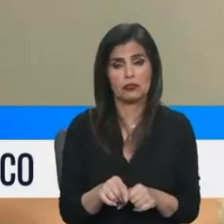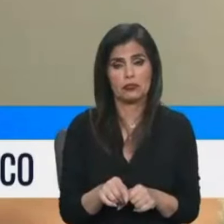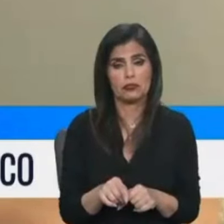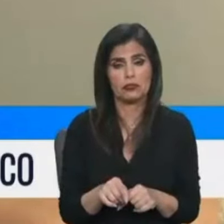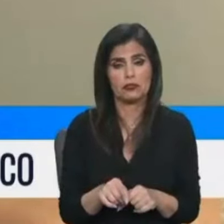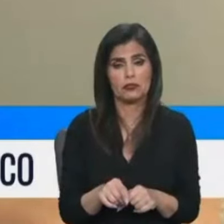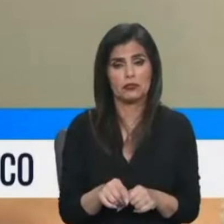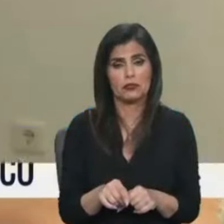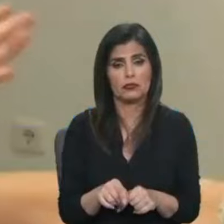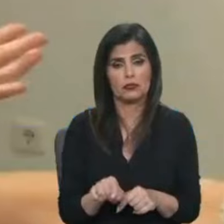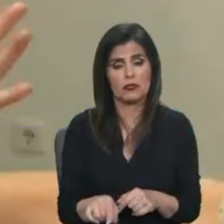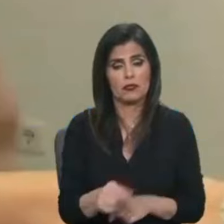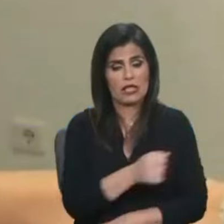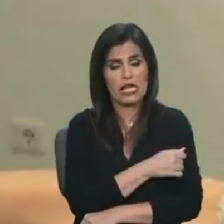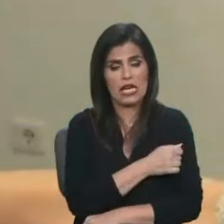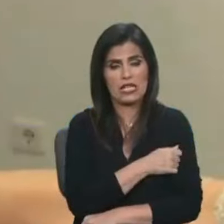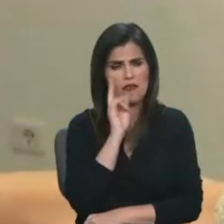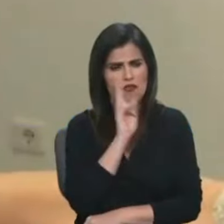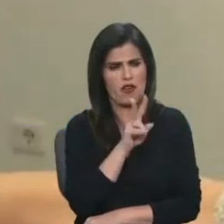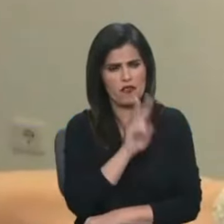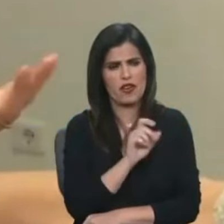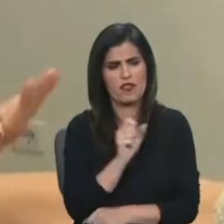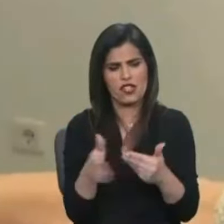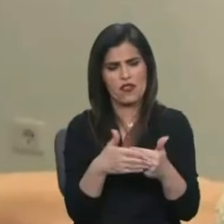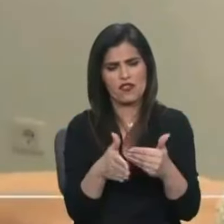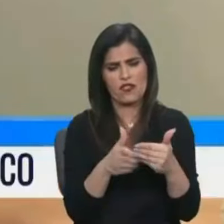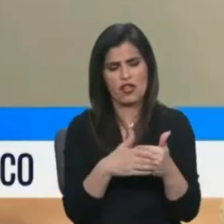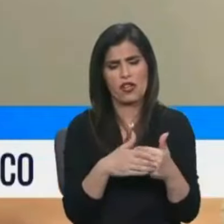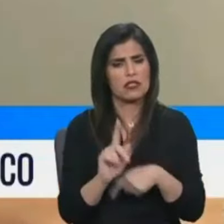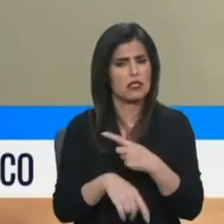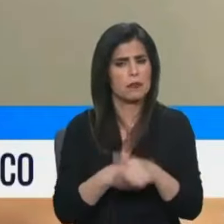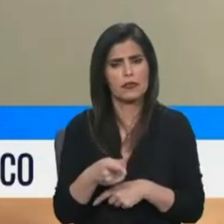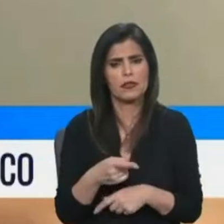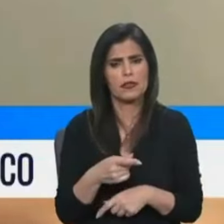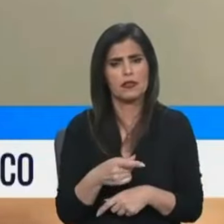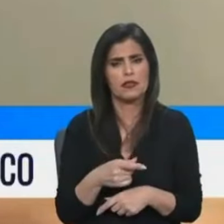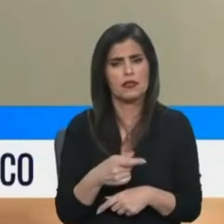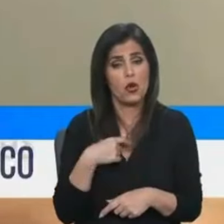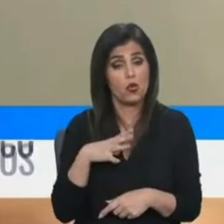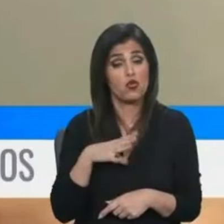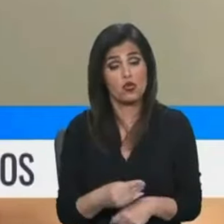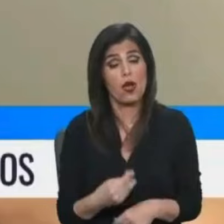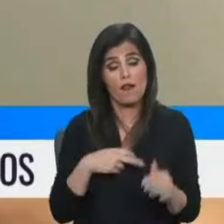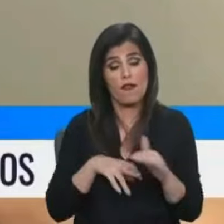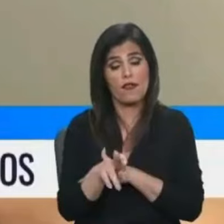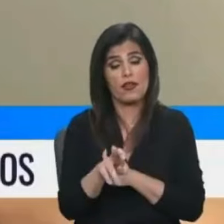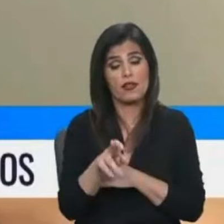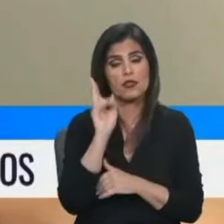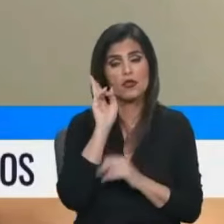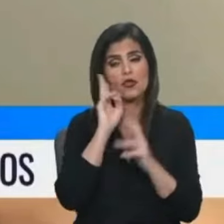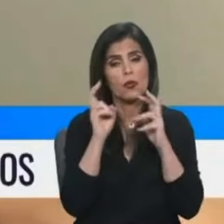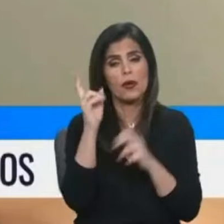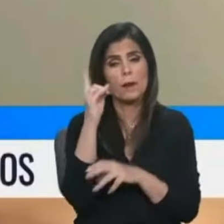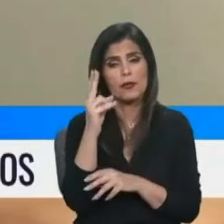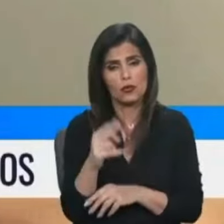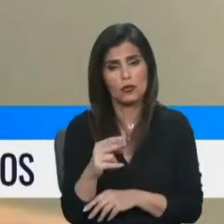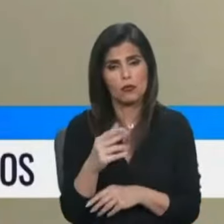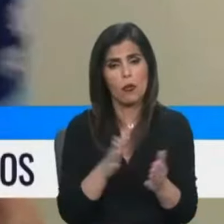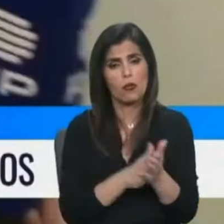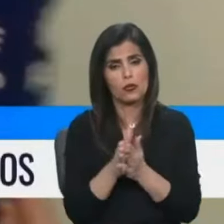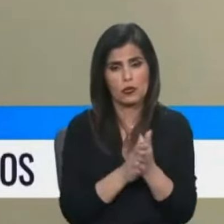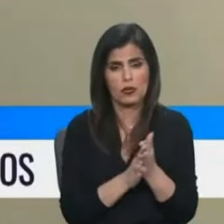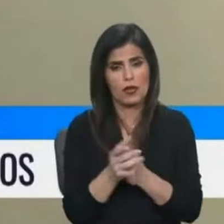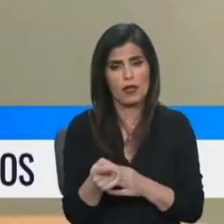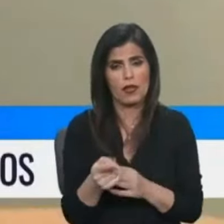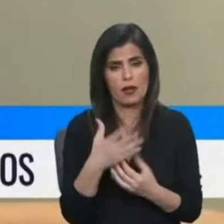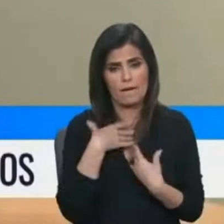esta casa, este museu fechado, de poder entrar e descobrir a pintura. Era uma ocasião, uma oportunidade.